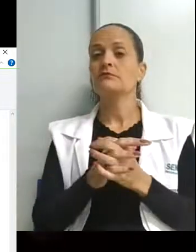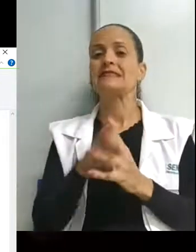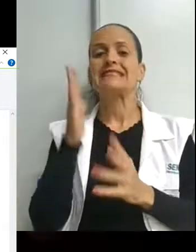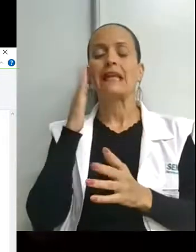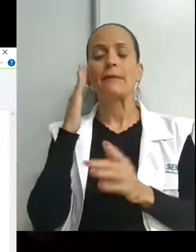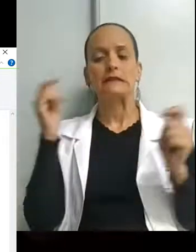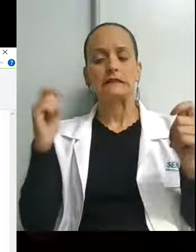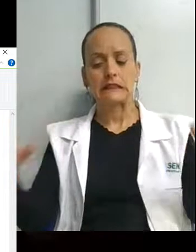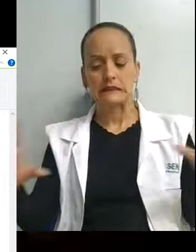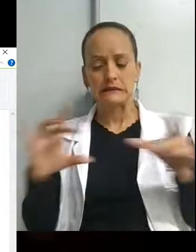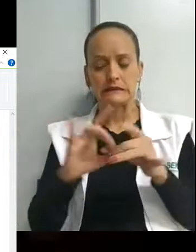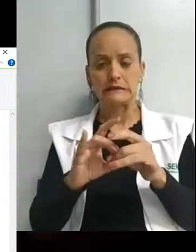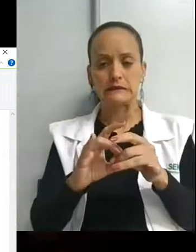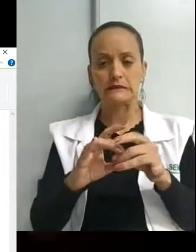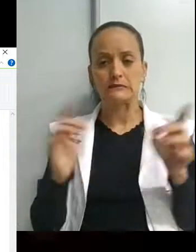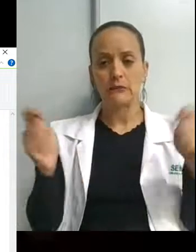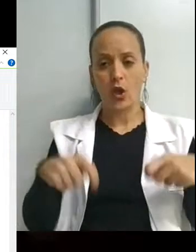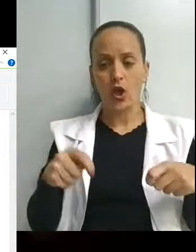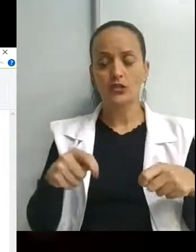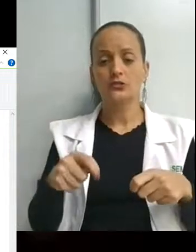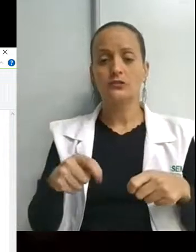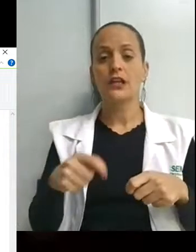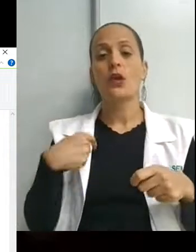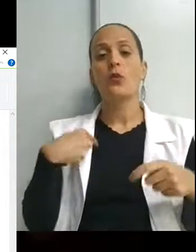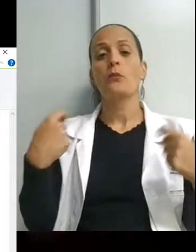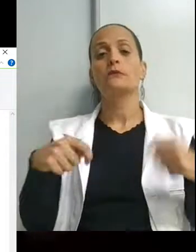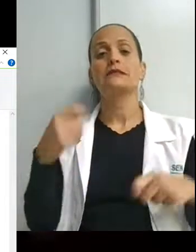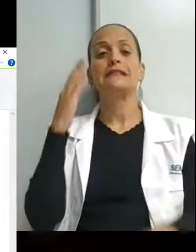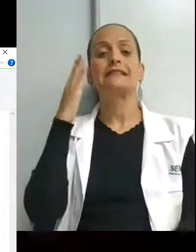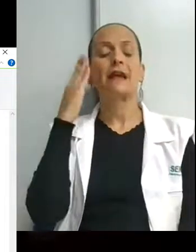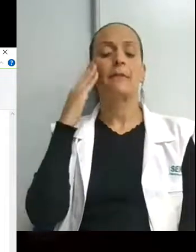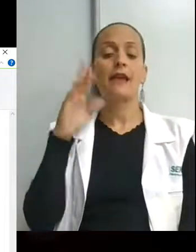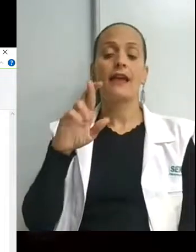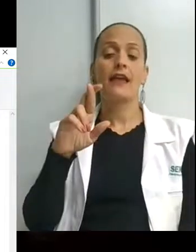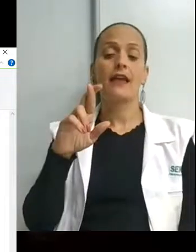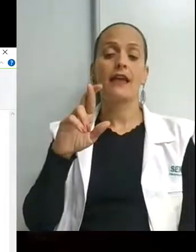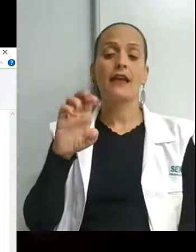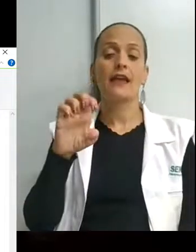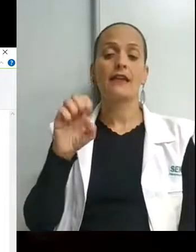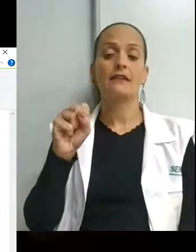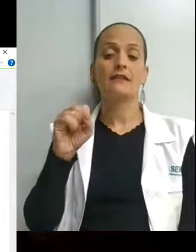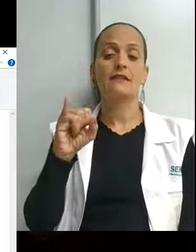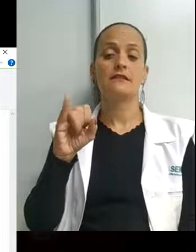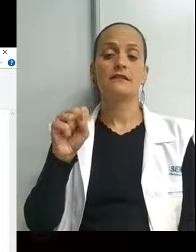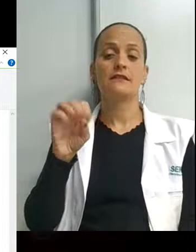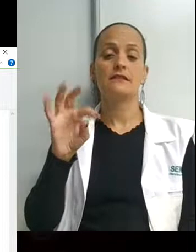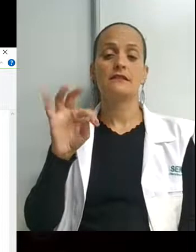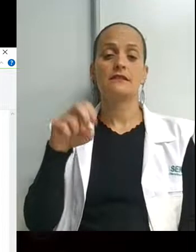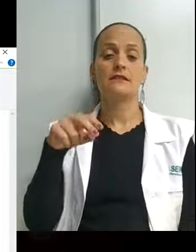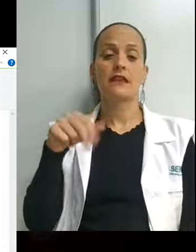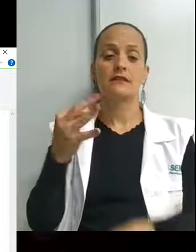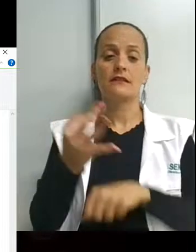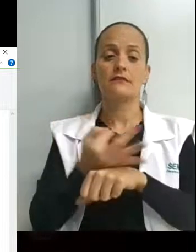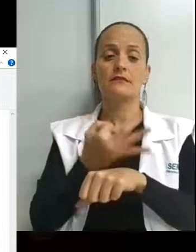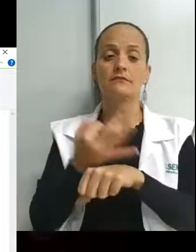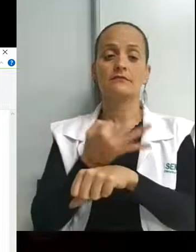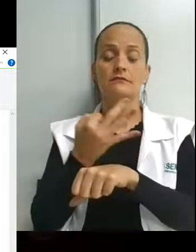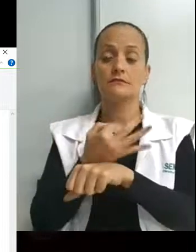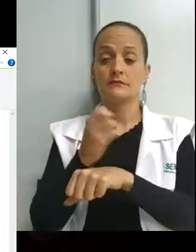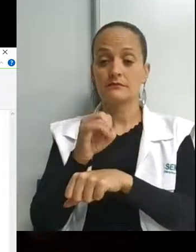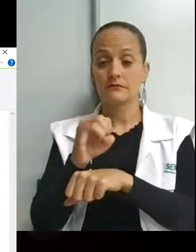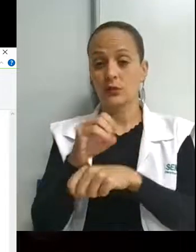gente precisa descobrir quem que é a resistência do quê? Do circuito da casa. Para a gente poder fazer o quê? Fazer uma associação em série